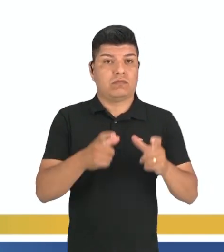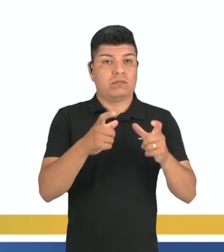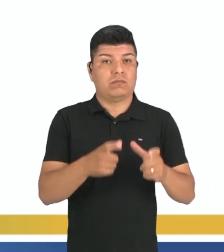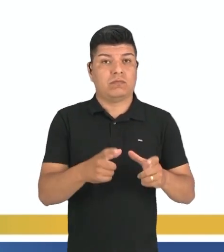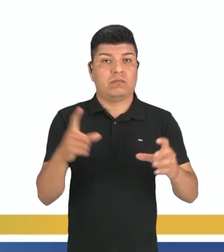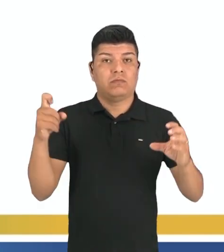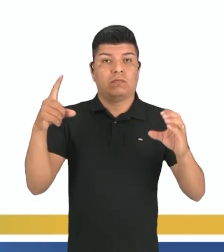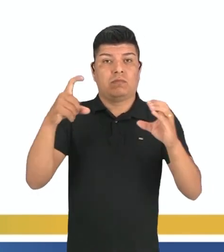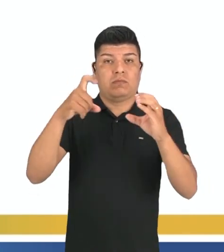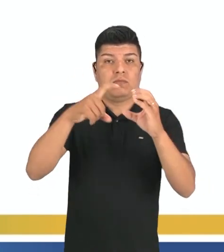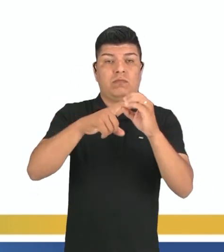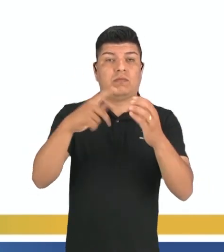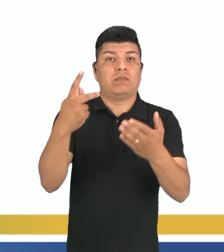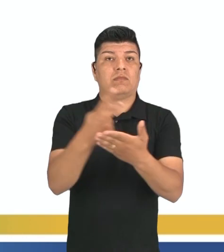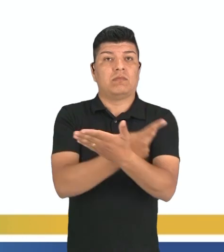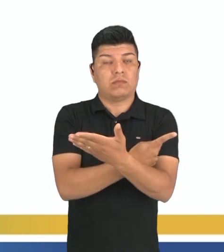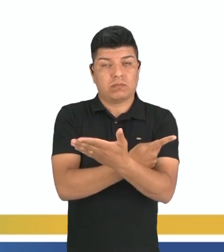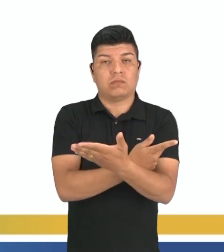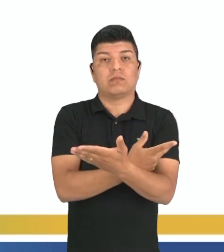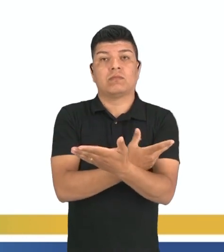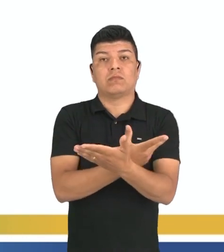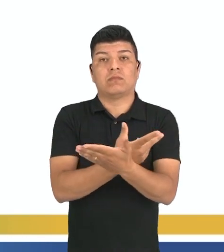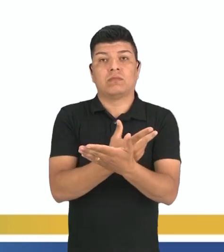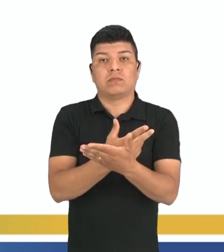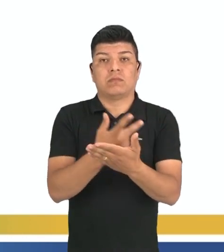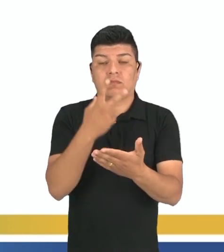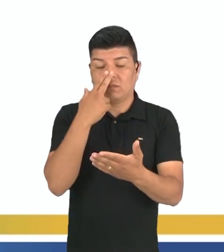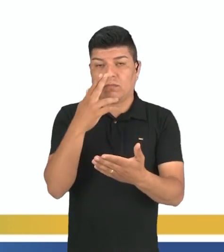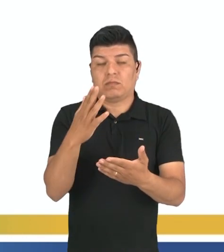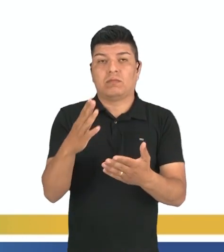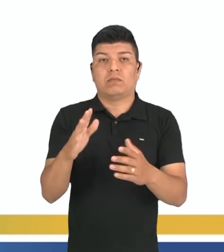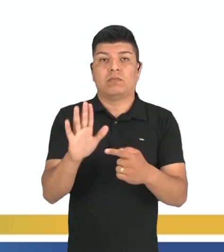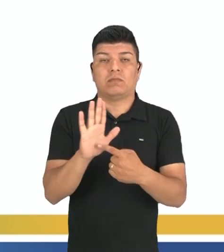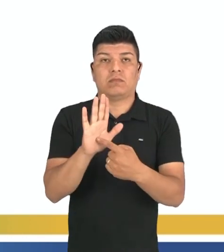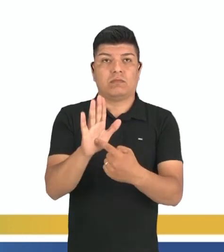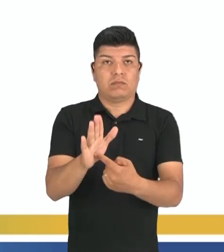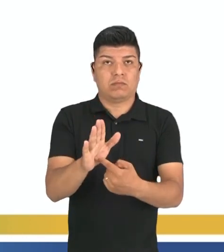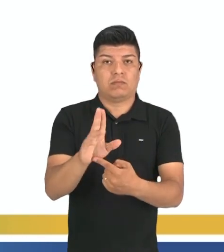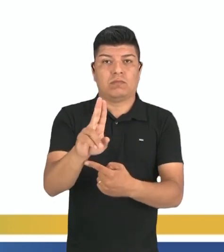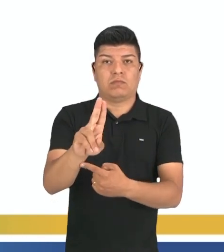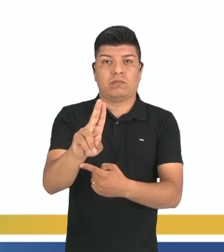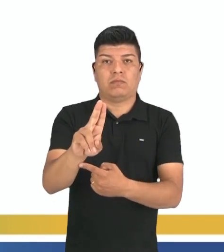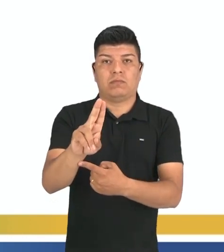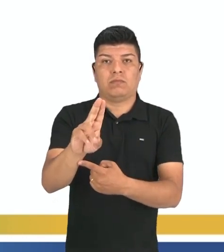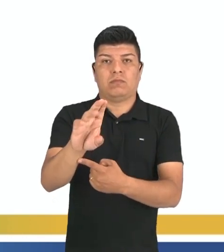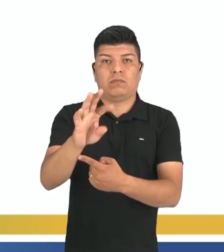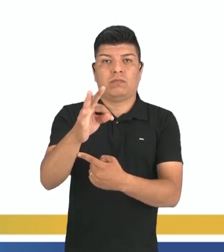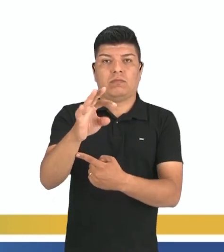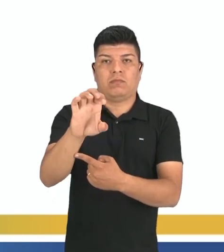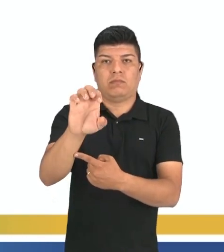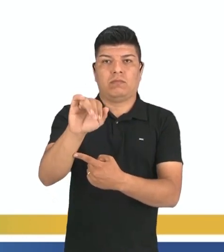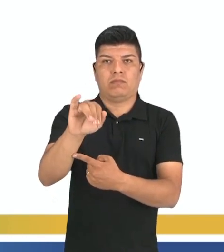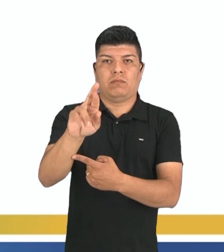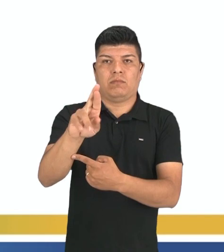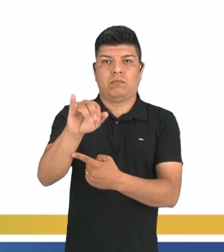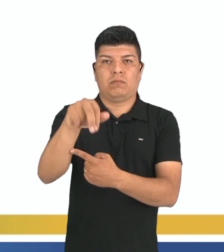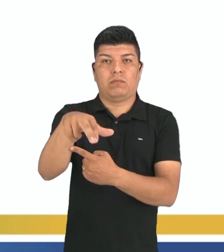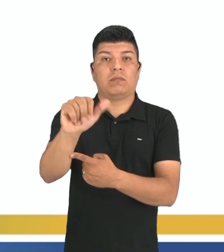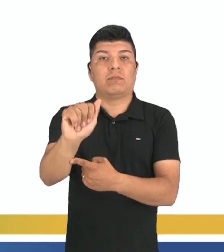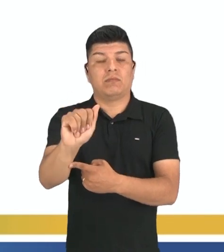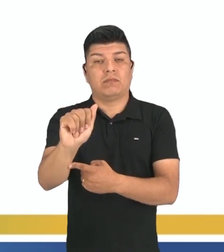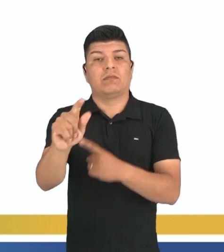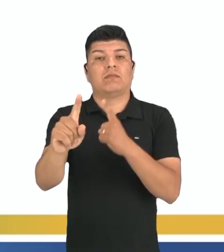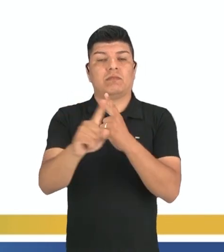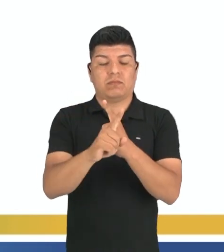a fecundação é numa porção mais distal das tubas uterinas, tá? Que é onde vai ocorrer um